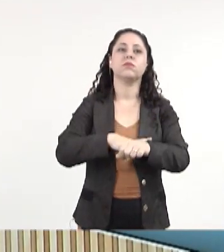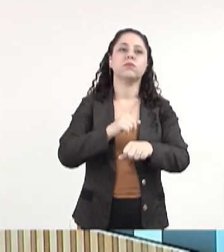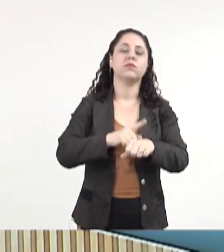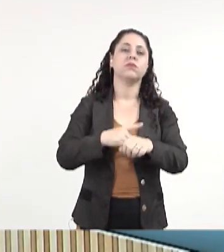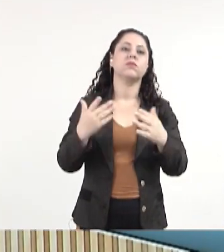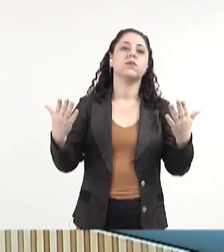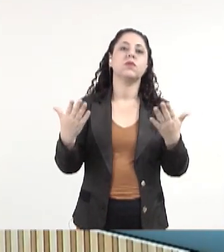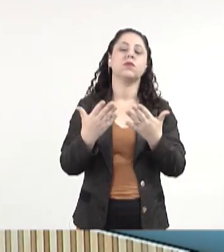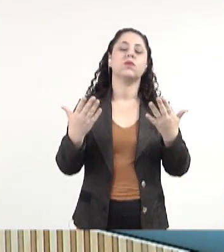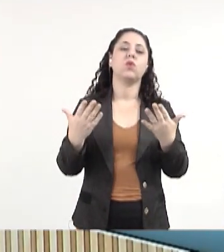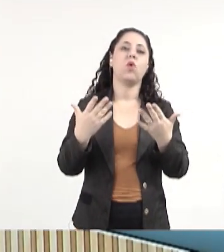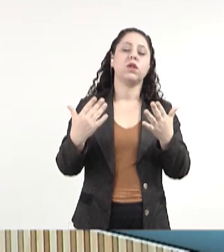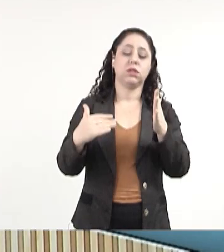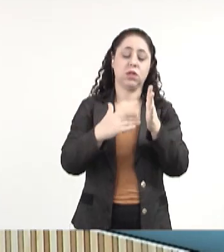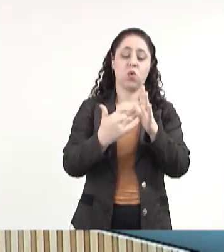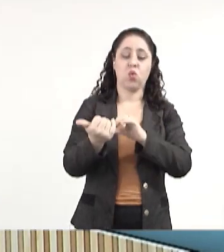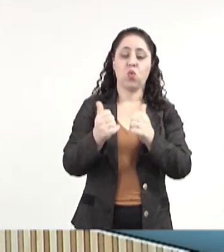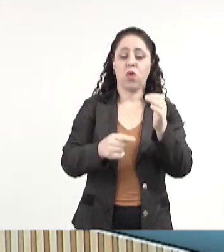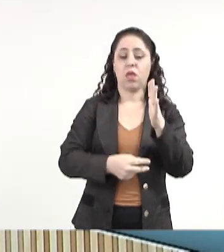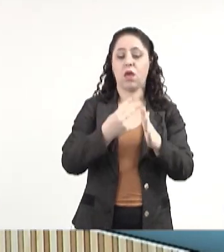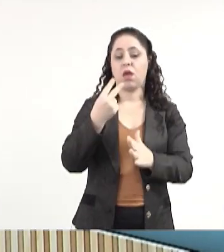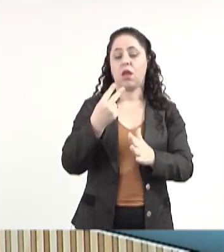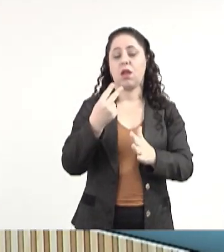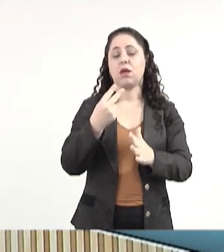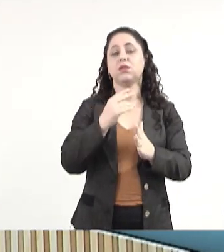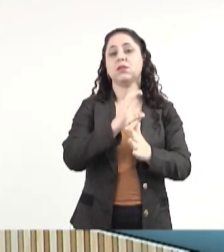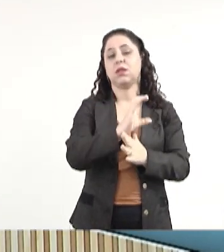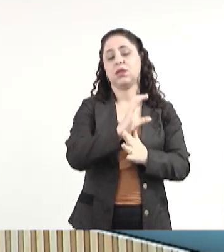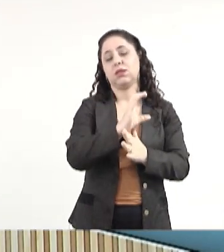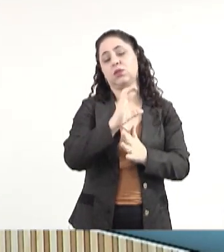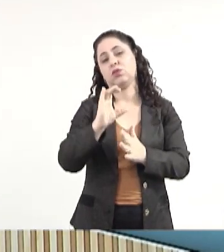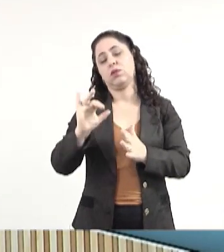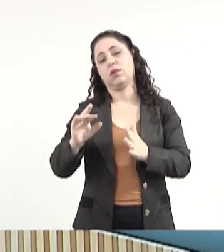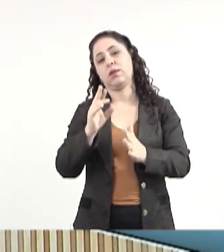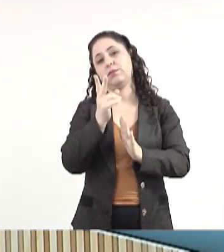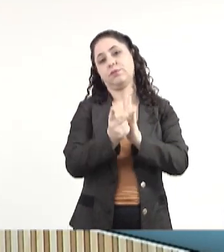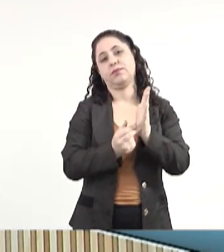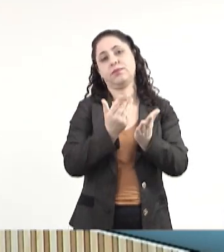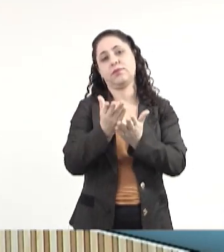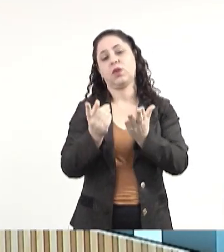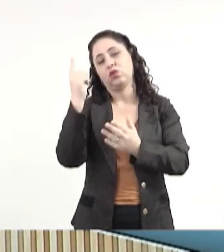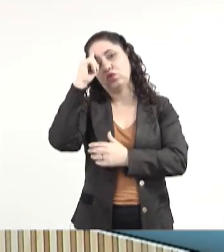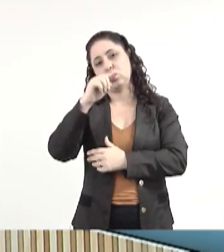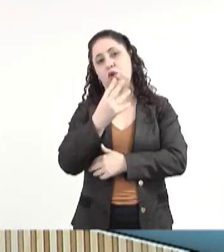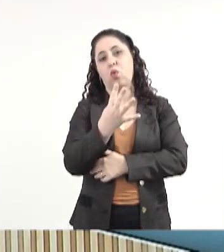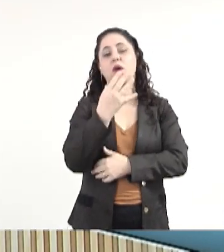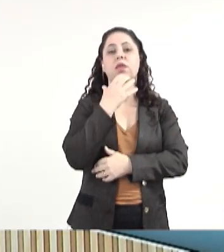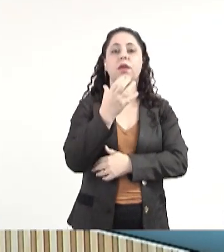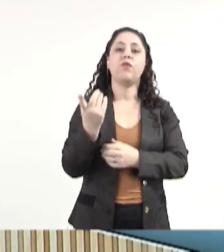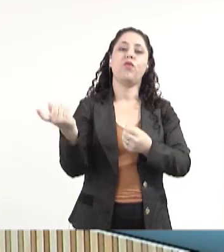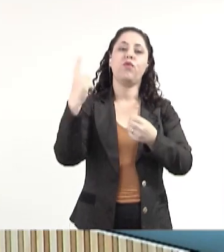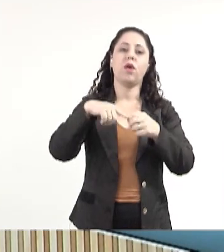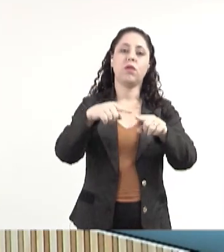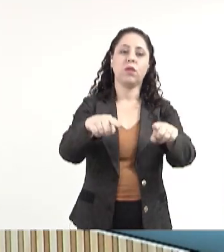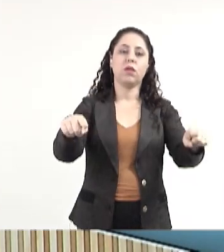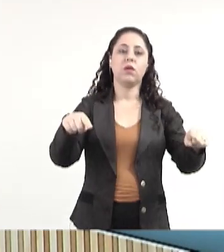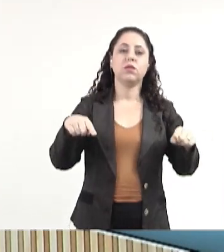momento, vai para uma segunda análise da CCJR e da Comissão de Finanças e Orçamento, para, como eu disse, no dia 4 de